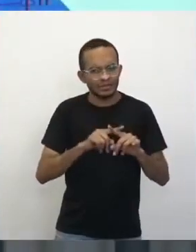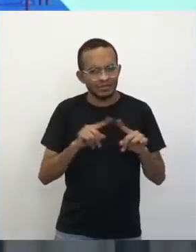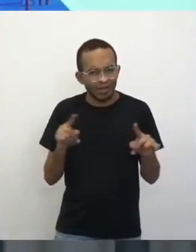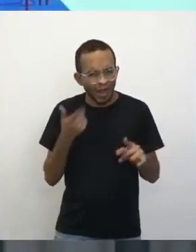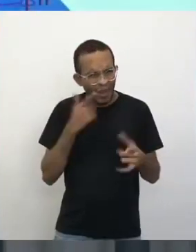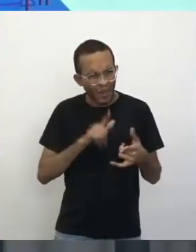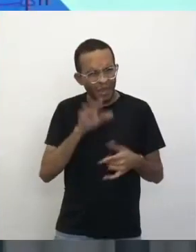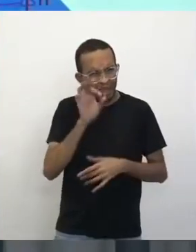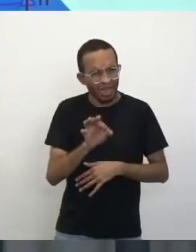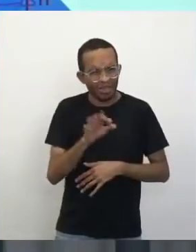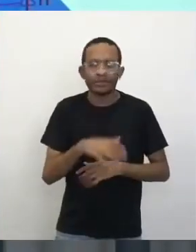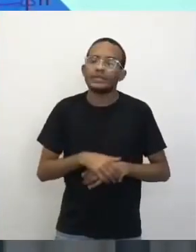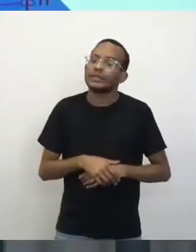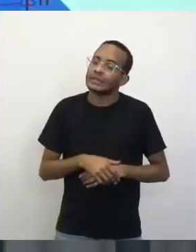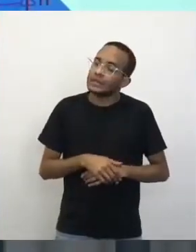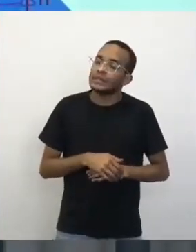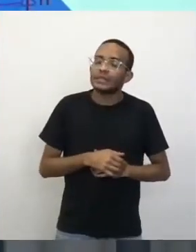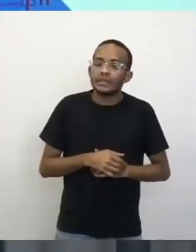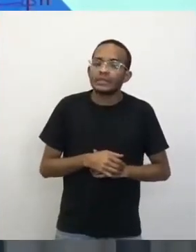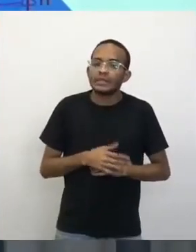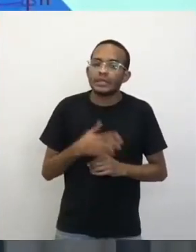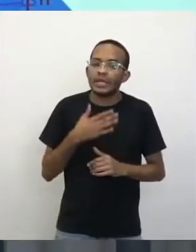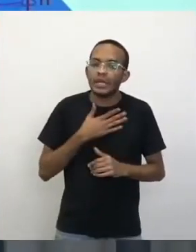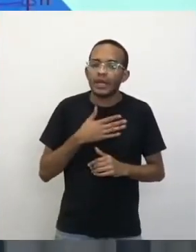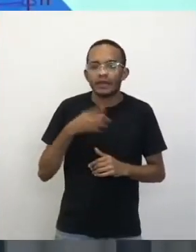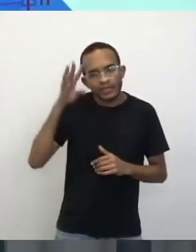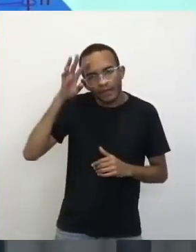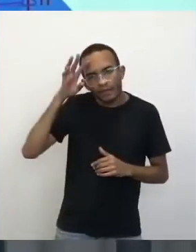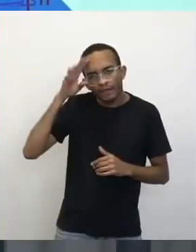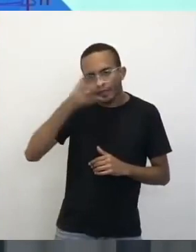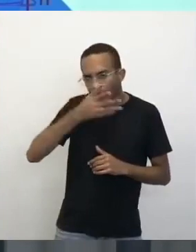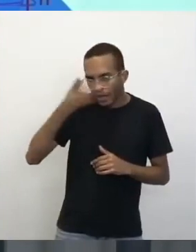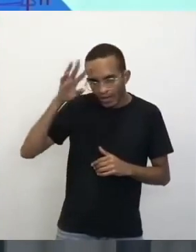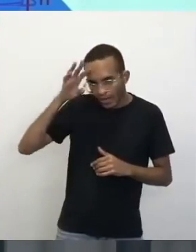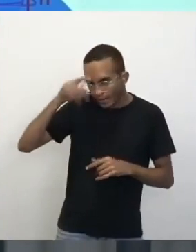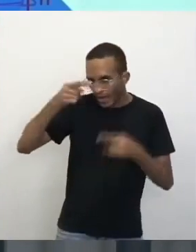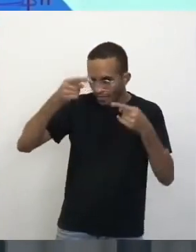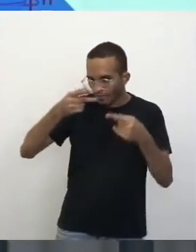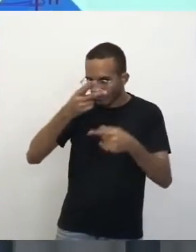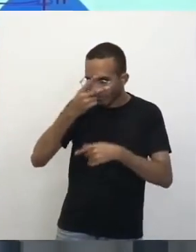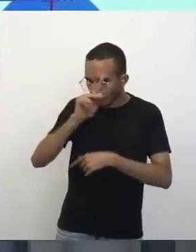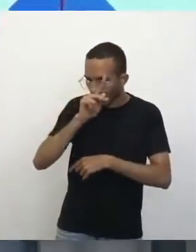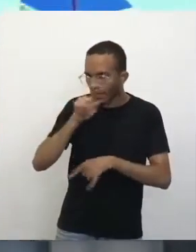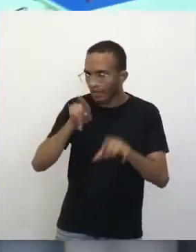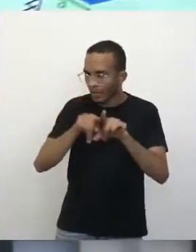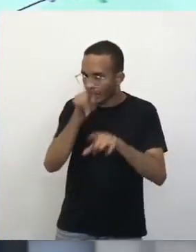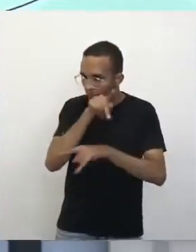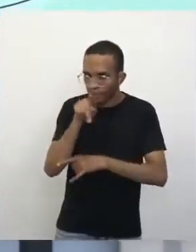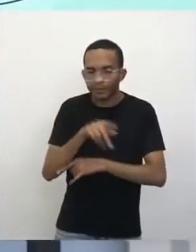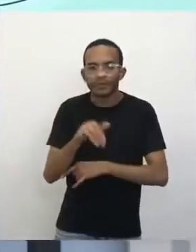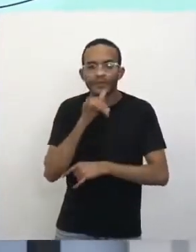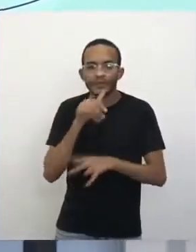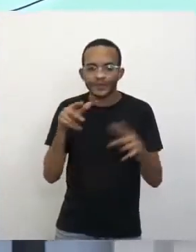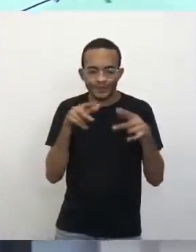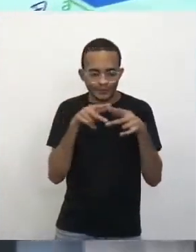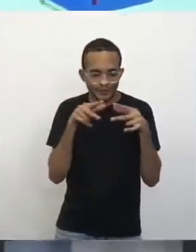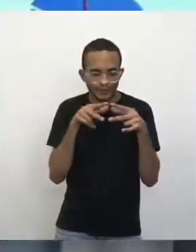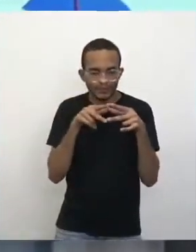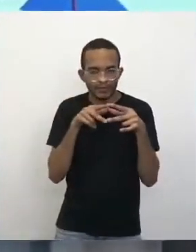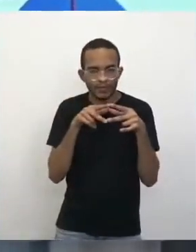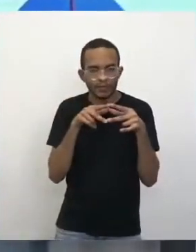dá certo? Vou desafiar você e o seu professor. Pegue uma